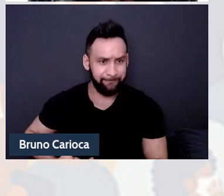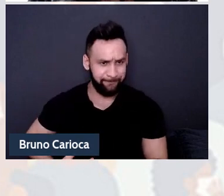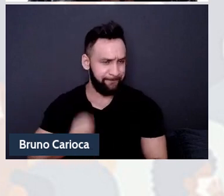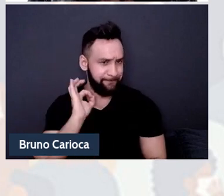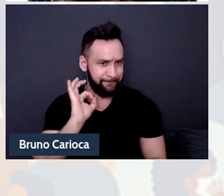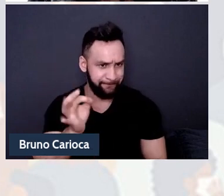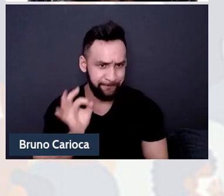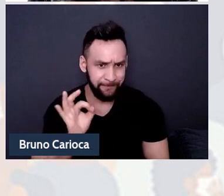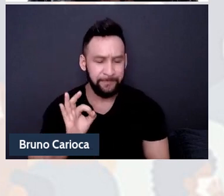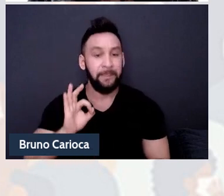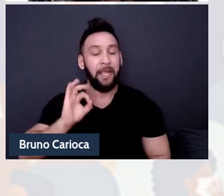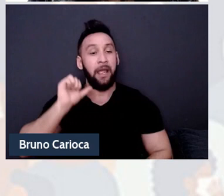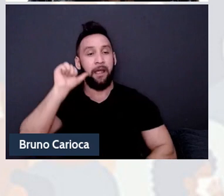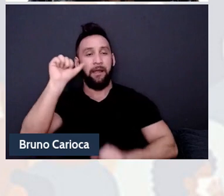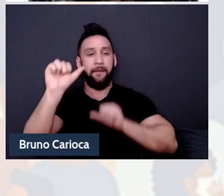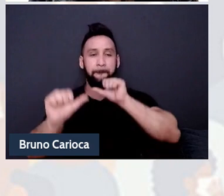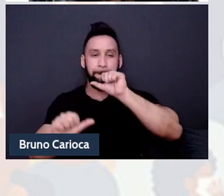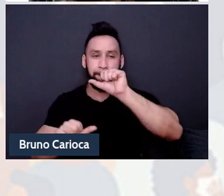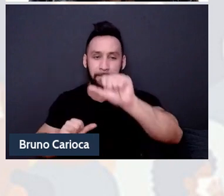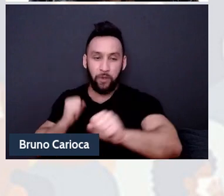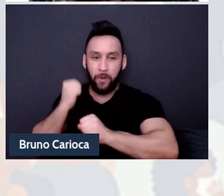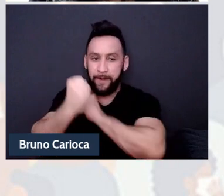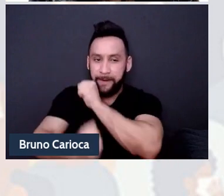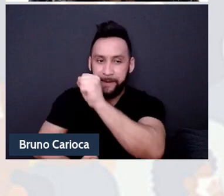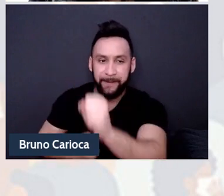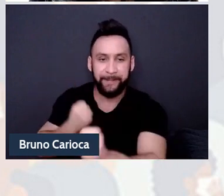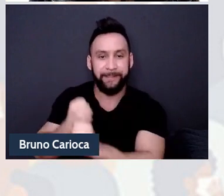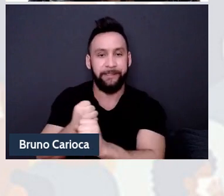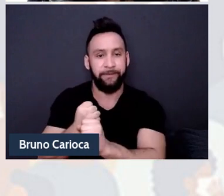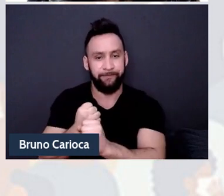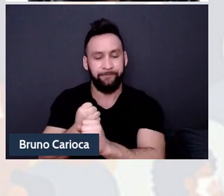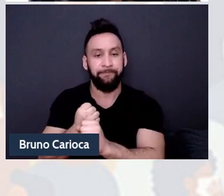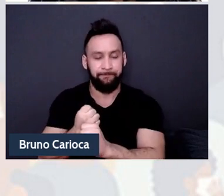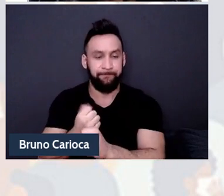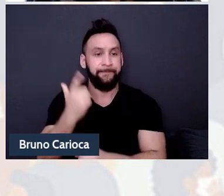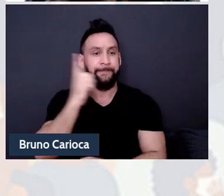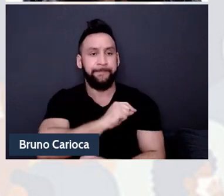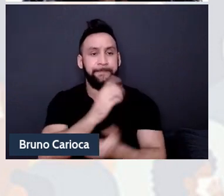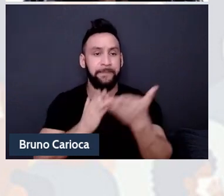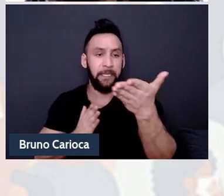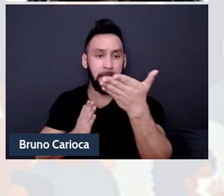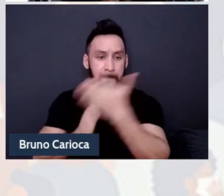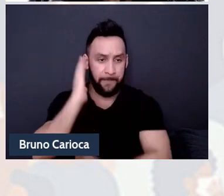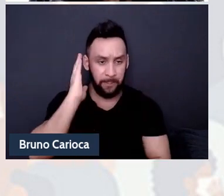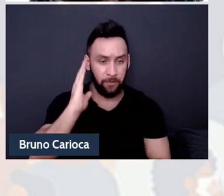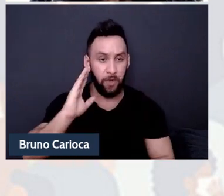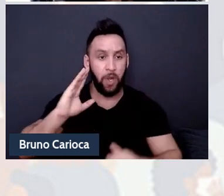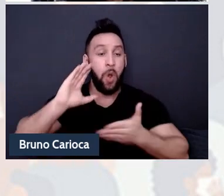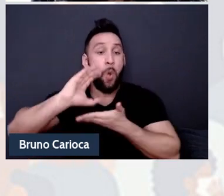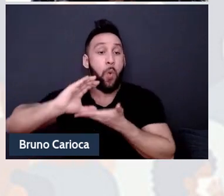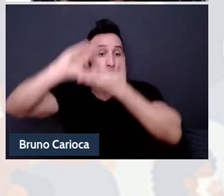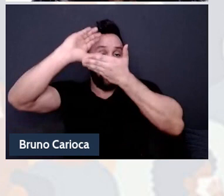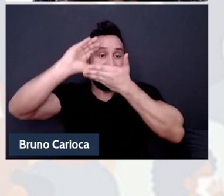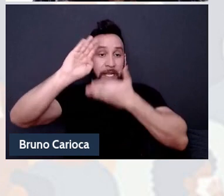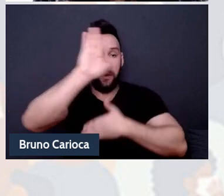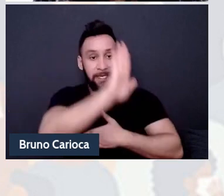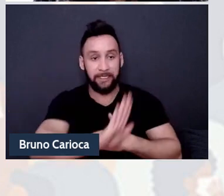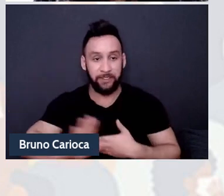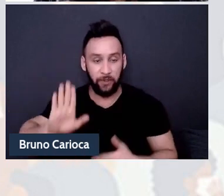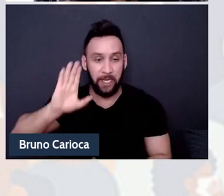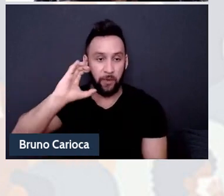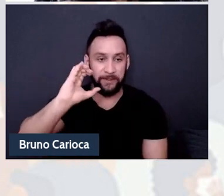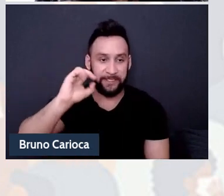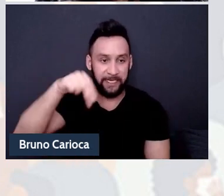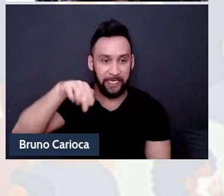ela foi aprovada, né, pelo CNE em 2017, já